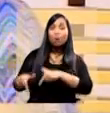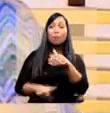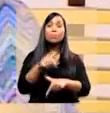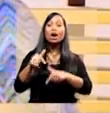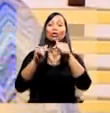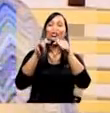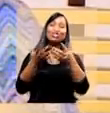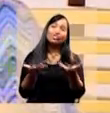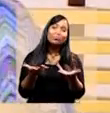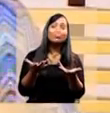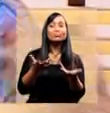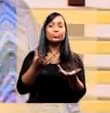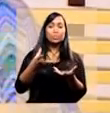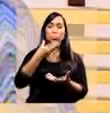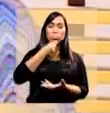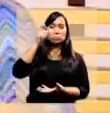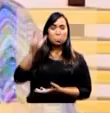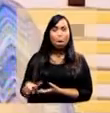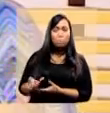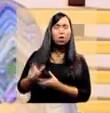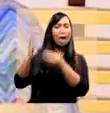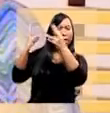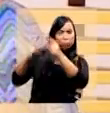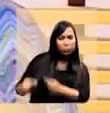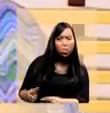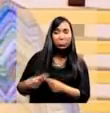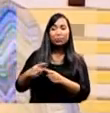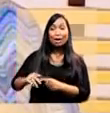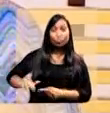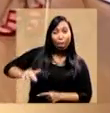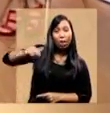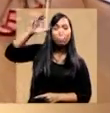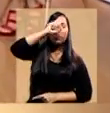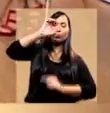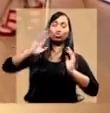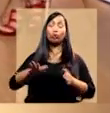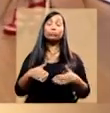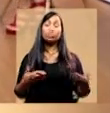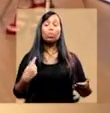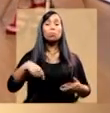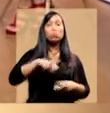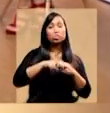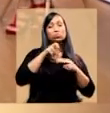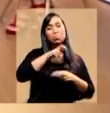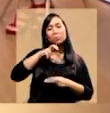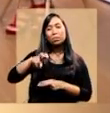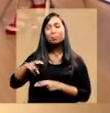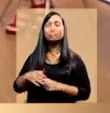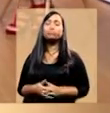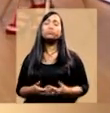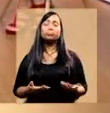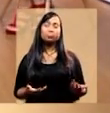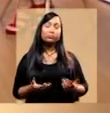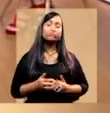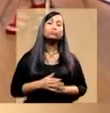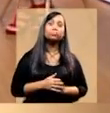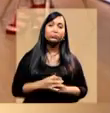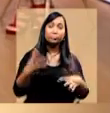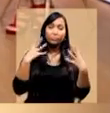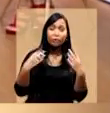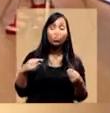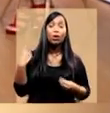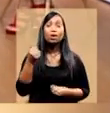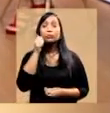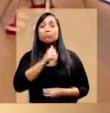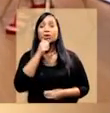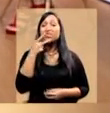de desconstrução de tudo o que foi aprendido. Uma coisa que a gente escuta nesse muito, sentido, vereadora, é que